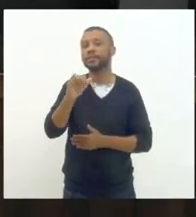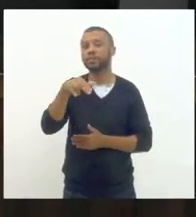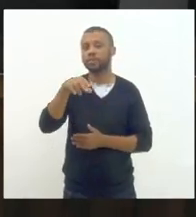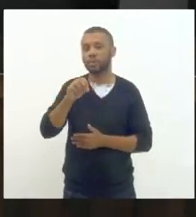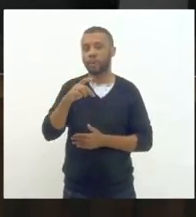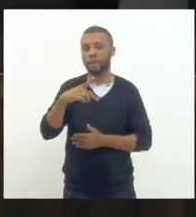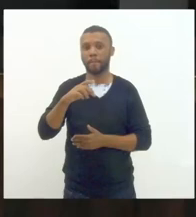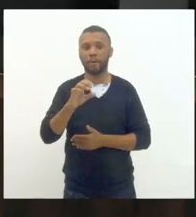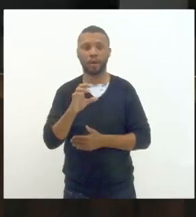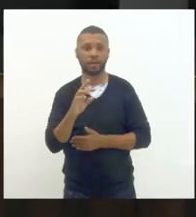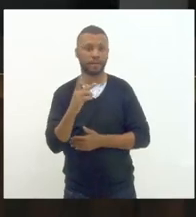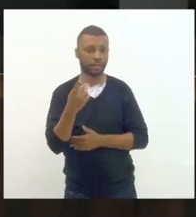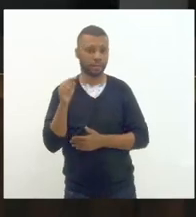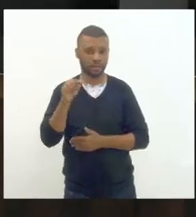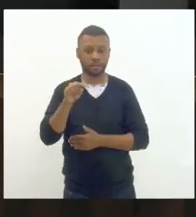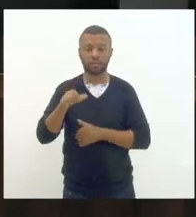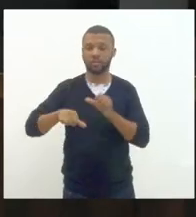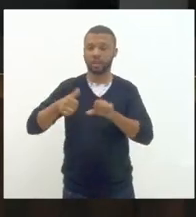lei